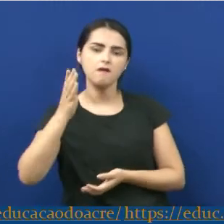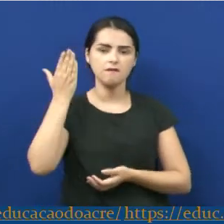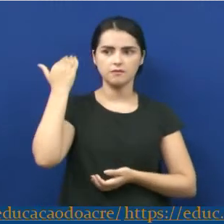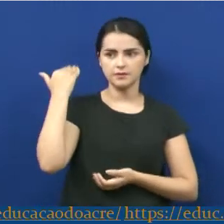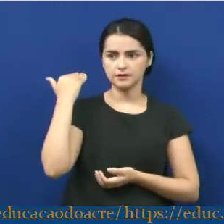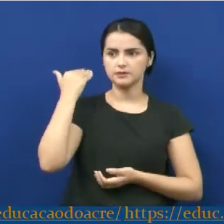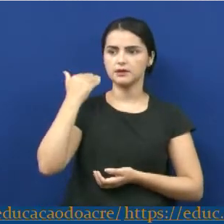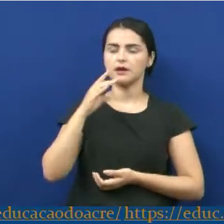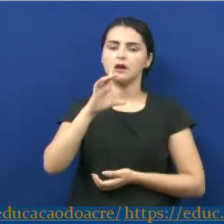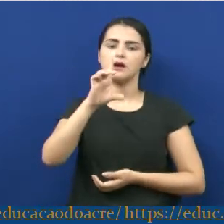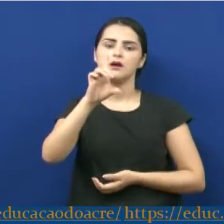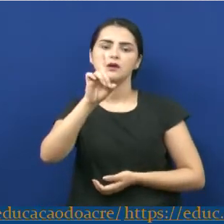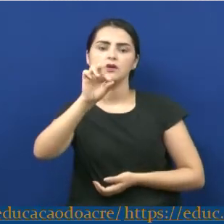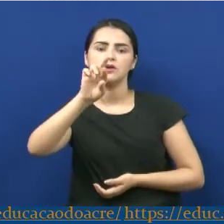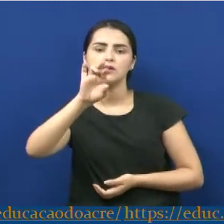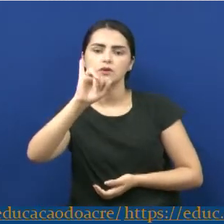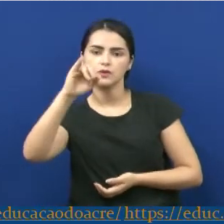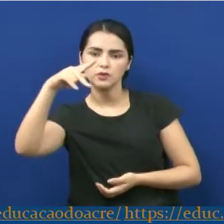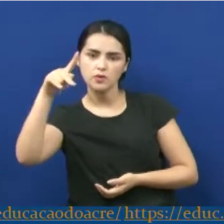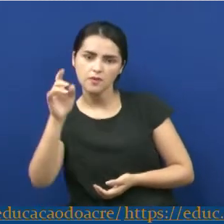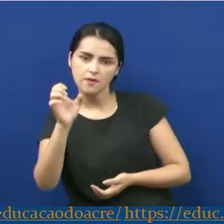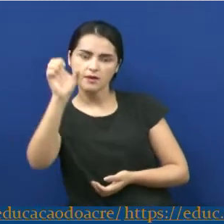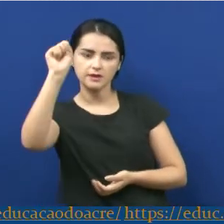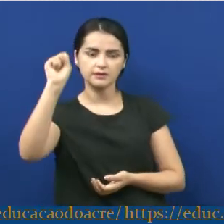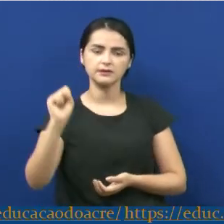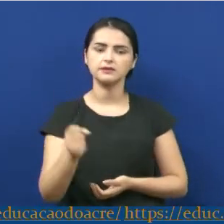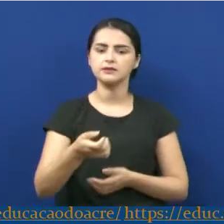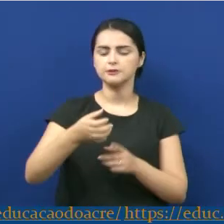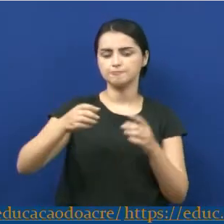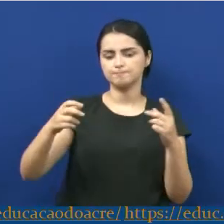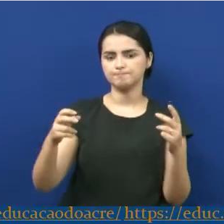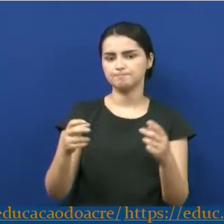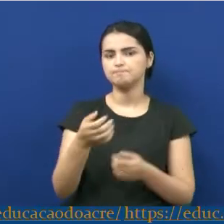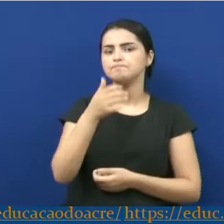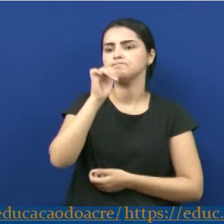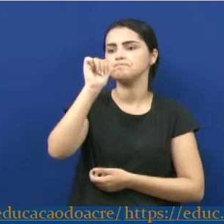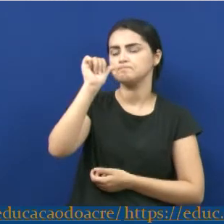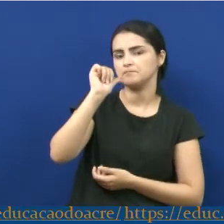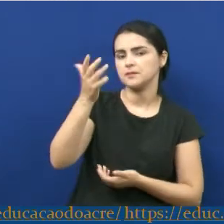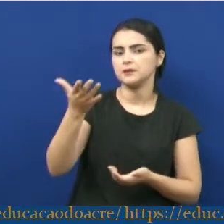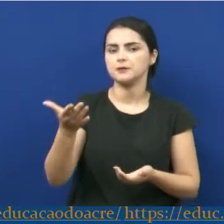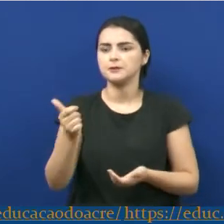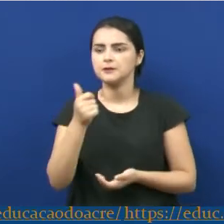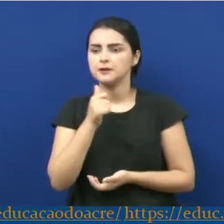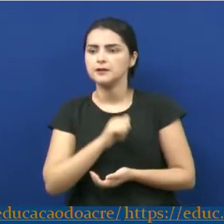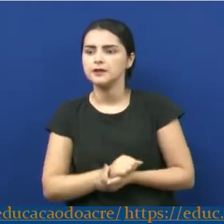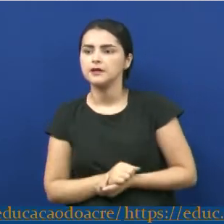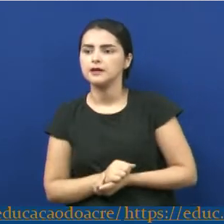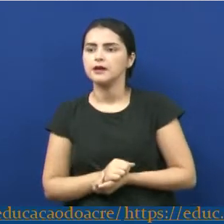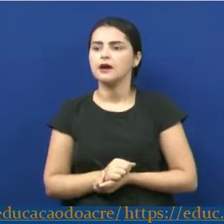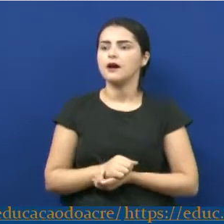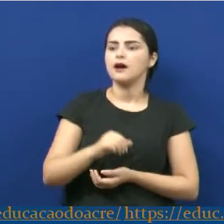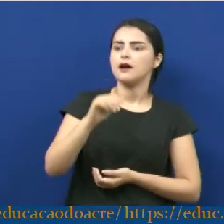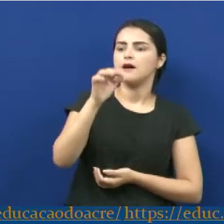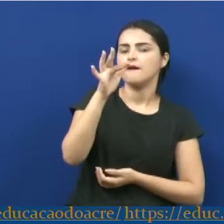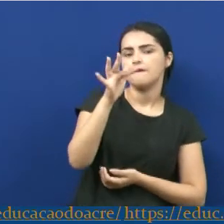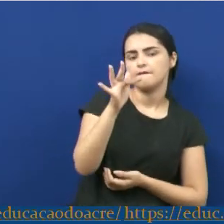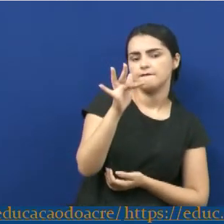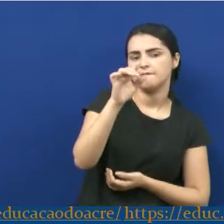Drink, beber. Drank, bebi, bebeu, beberam. Fly, voar,